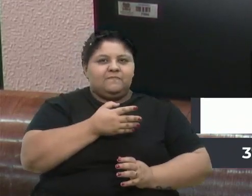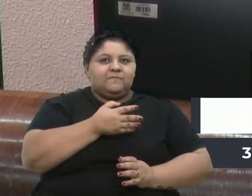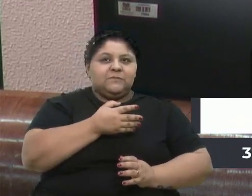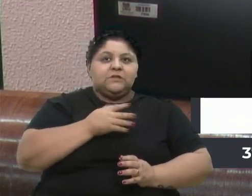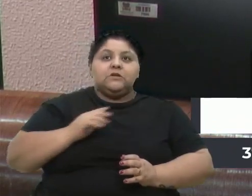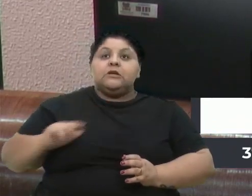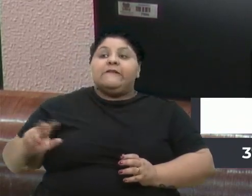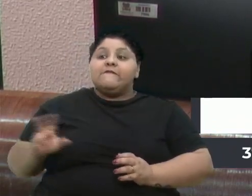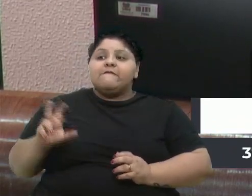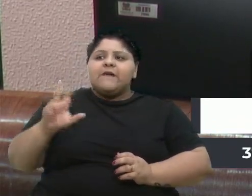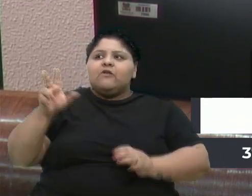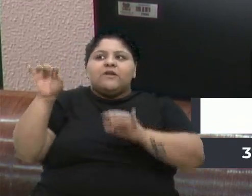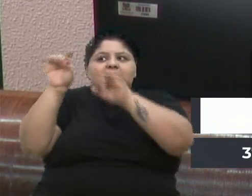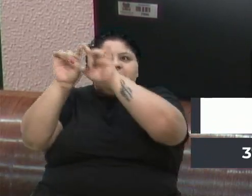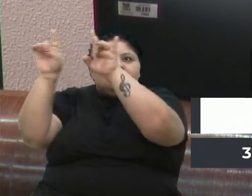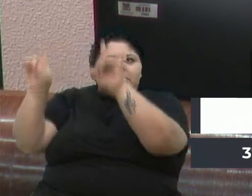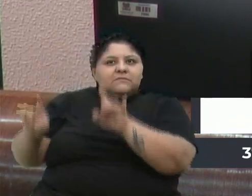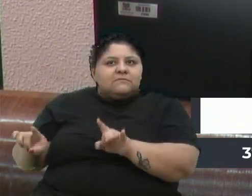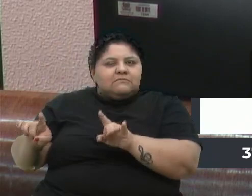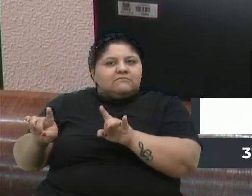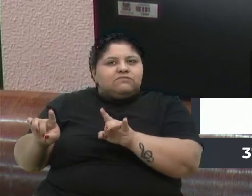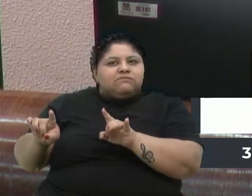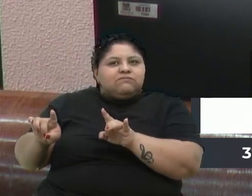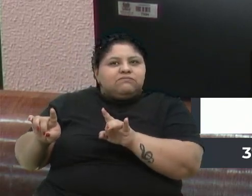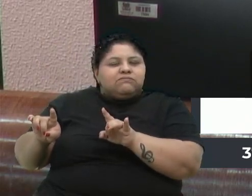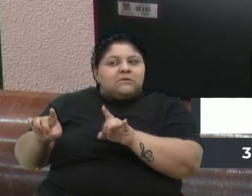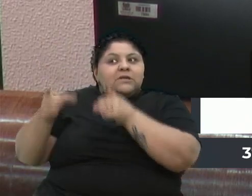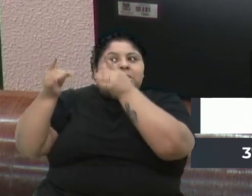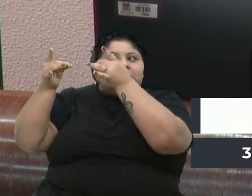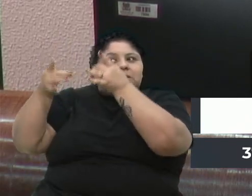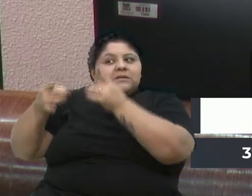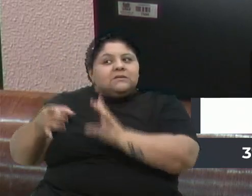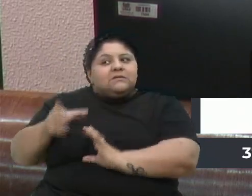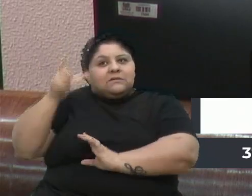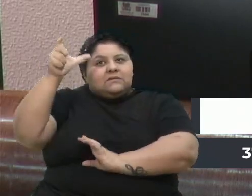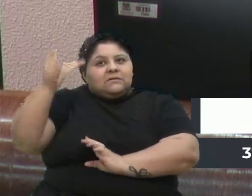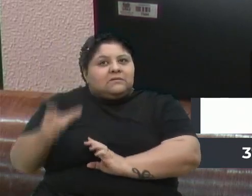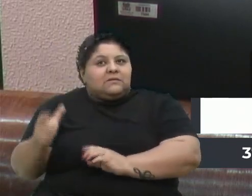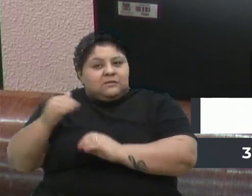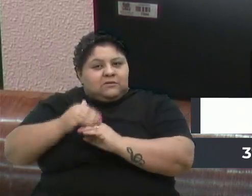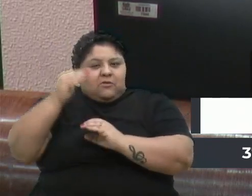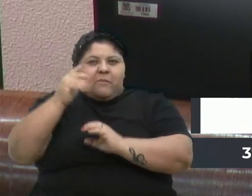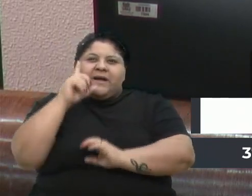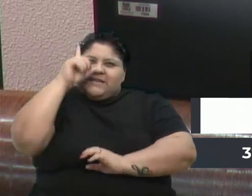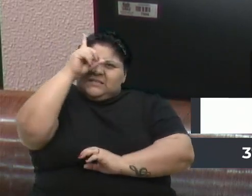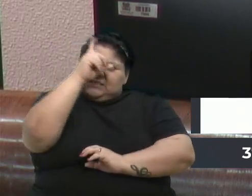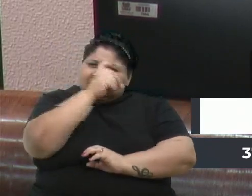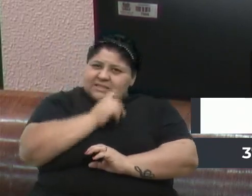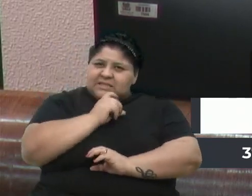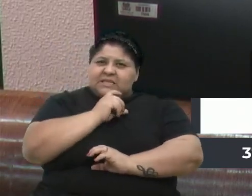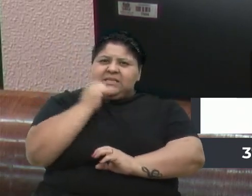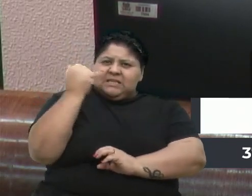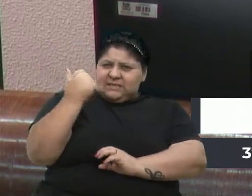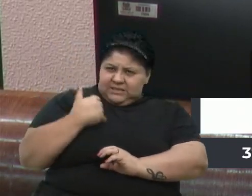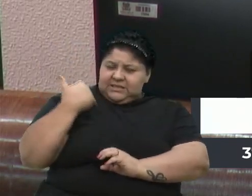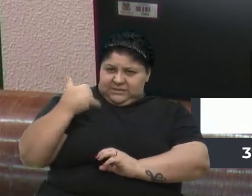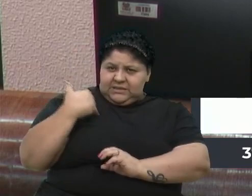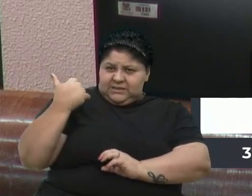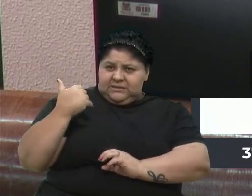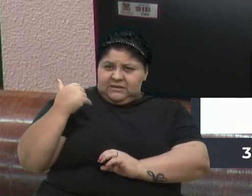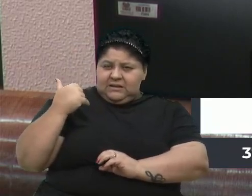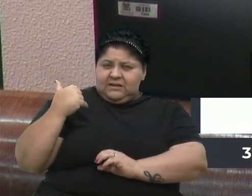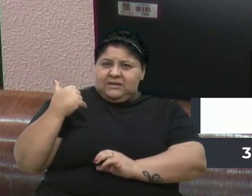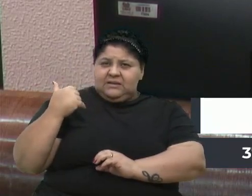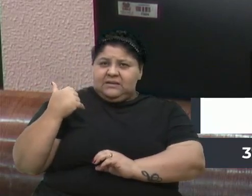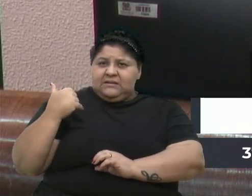valoriza o funcionário, especialmente, acredito que sejam pessoas com mais dificuldade, com idade